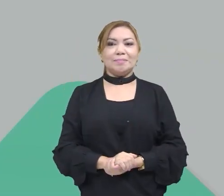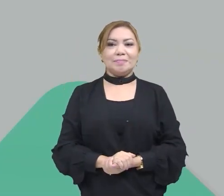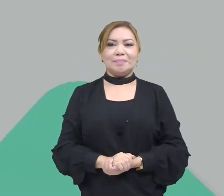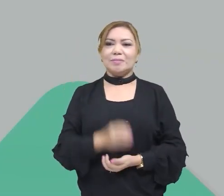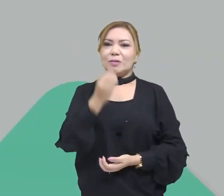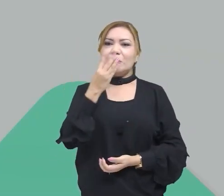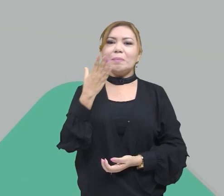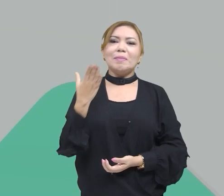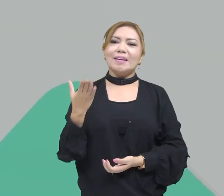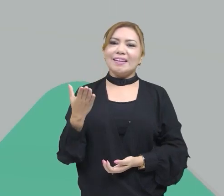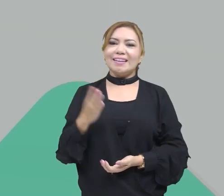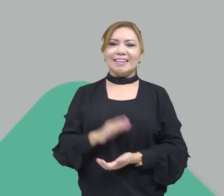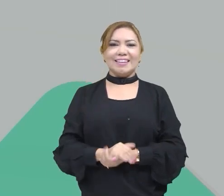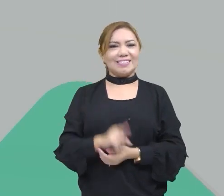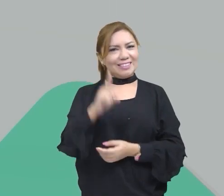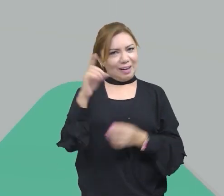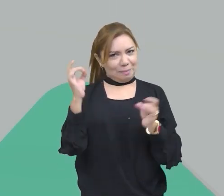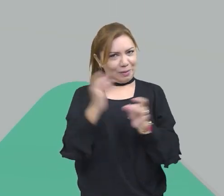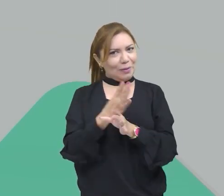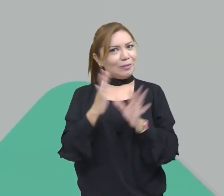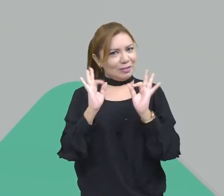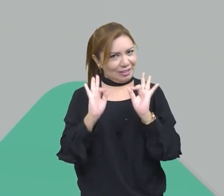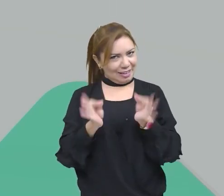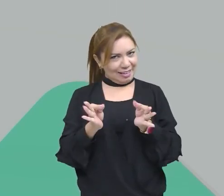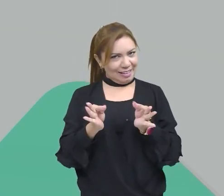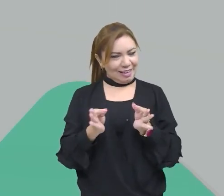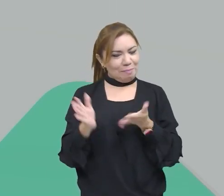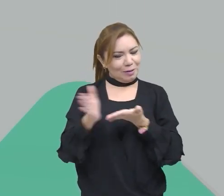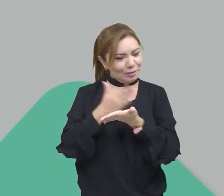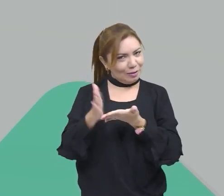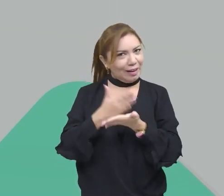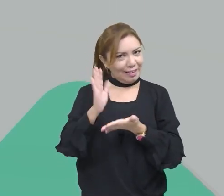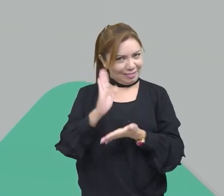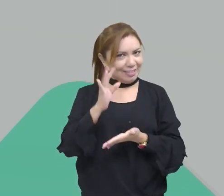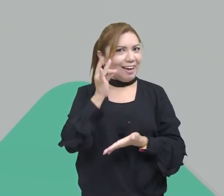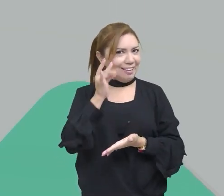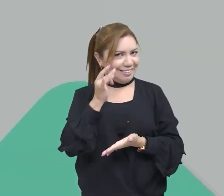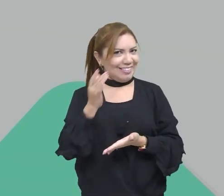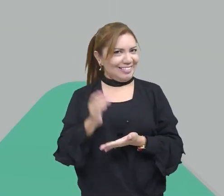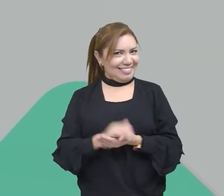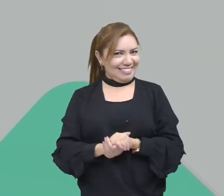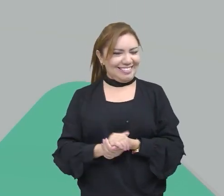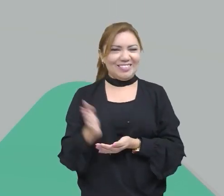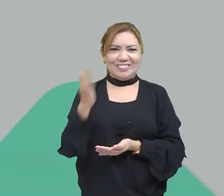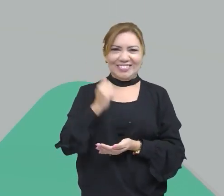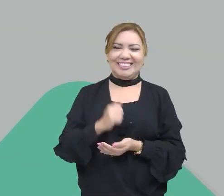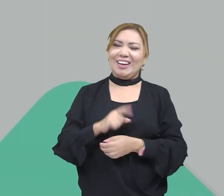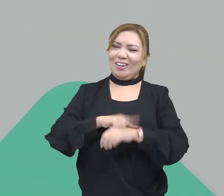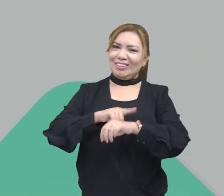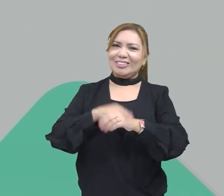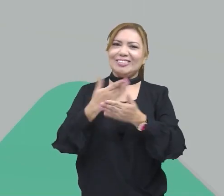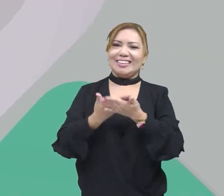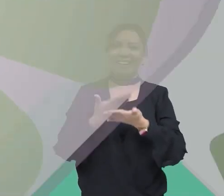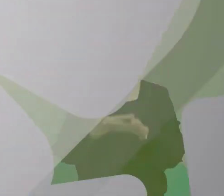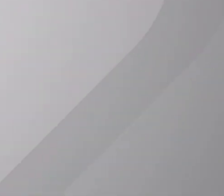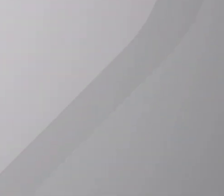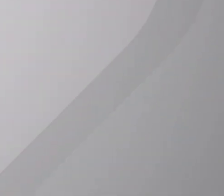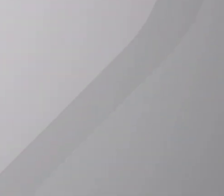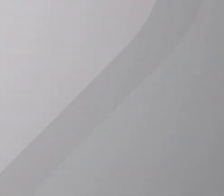Muito bem, vocês estão preparados? Chegou a hora. Já pegou seu caderno, seu lápis, sua caneta? Vamos para a hora de estudar.